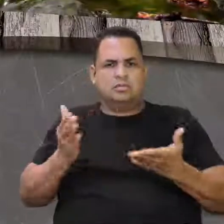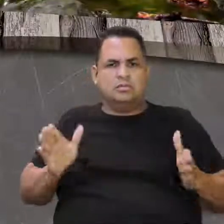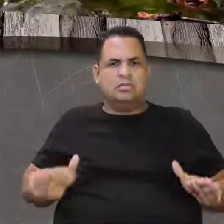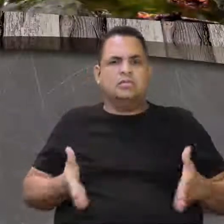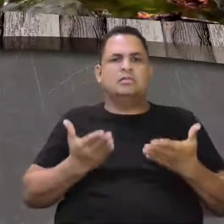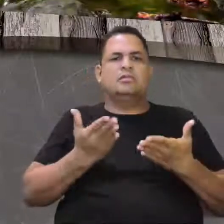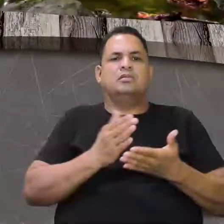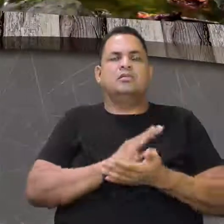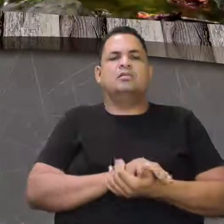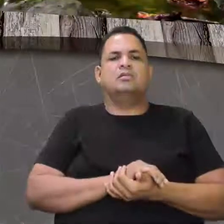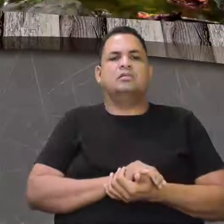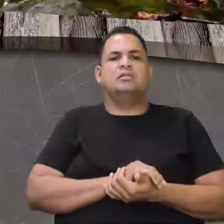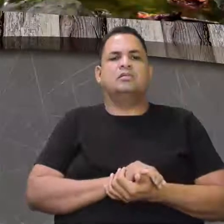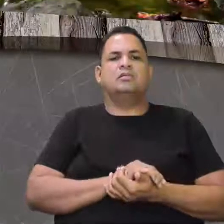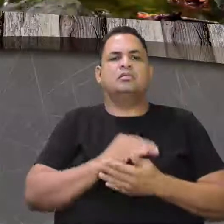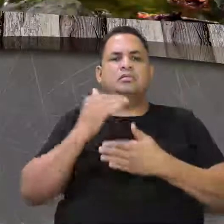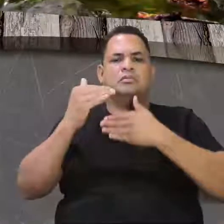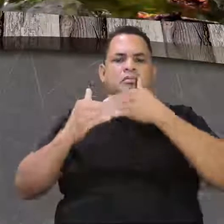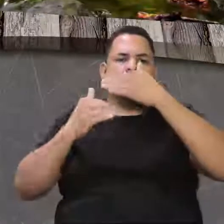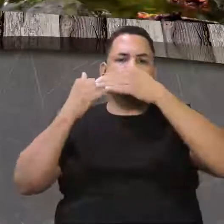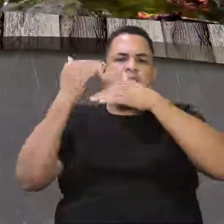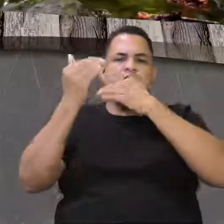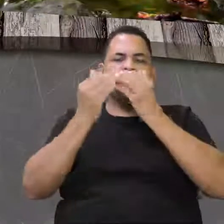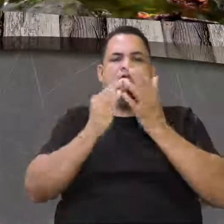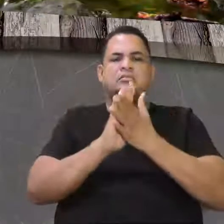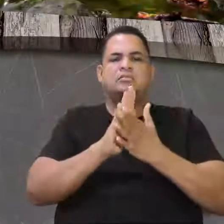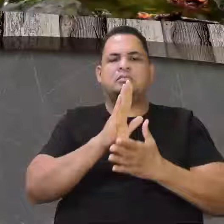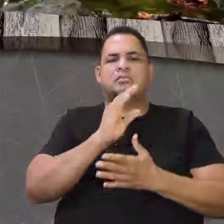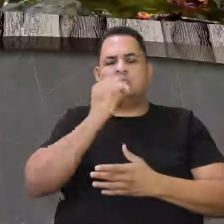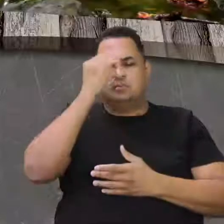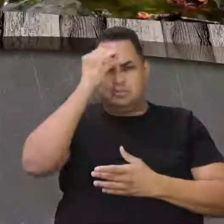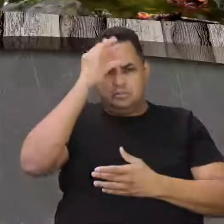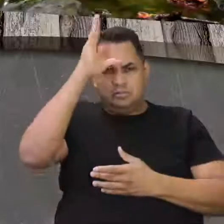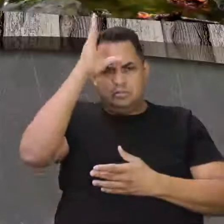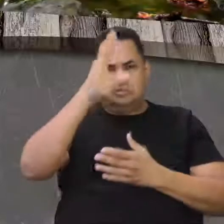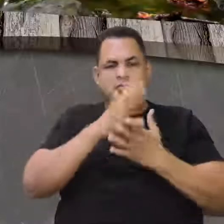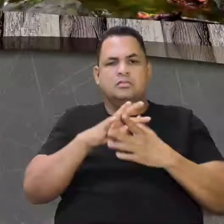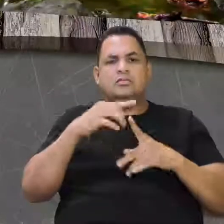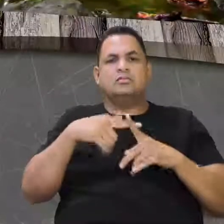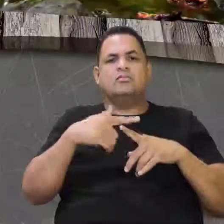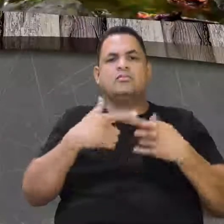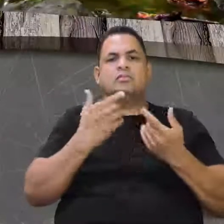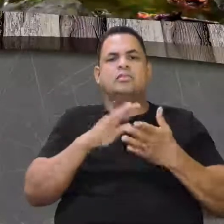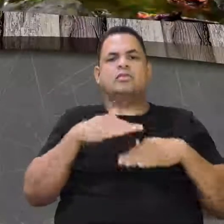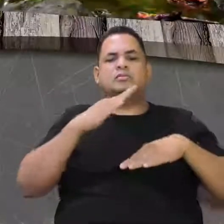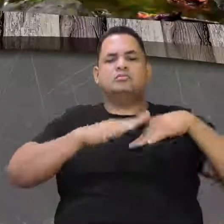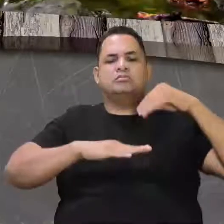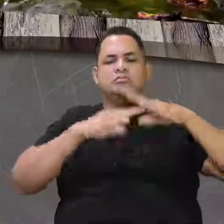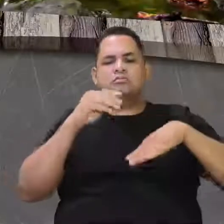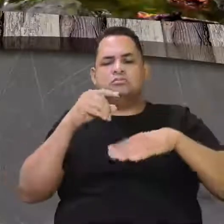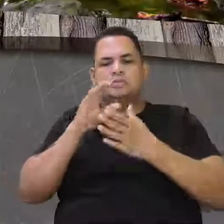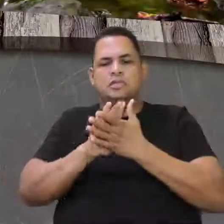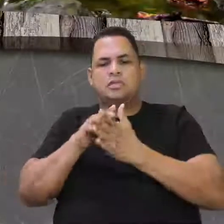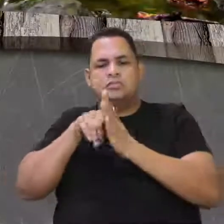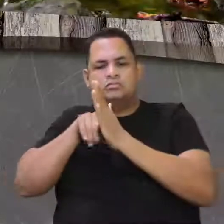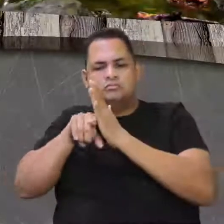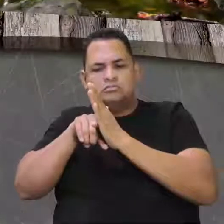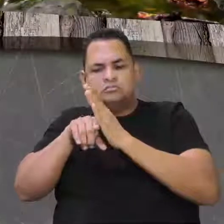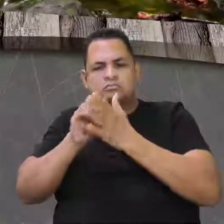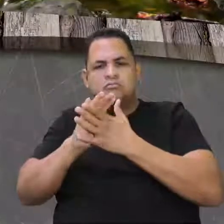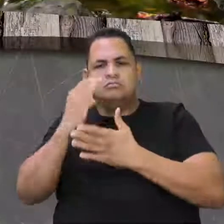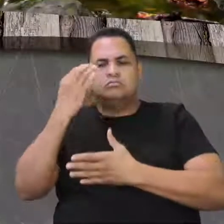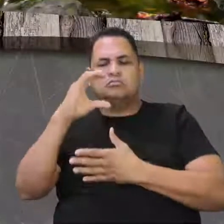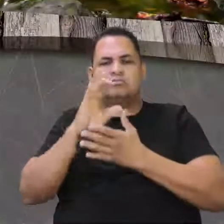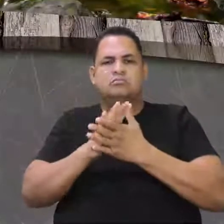incentivando o avanço do conhecimento. Porque uma vez que um pesquisador consegue